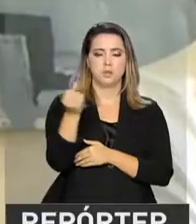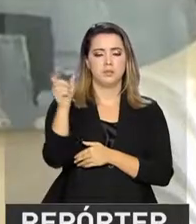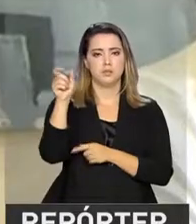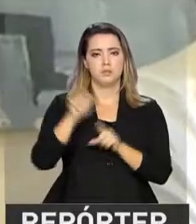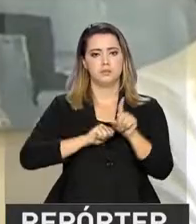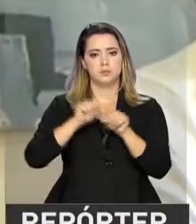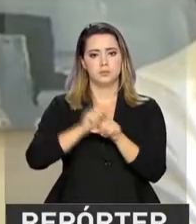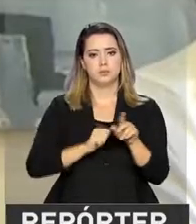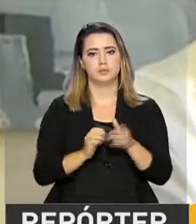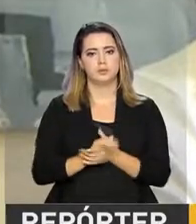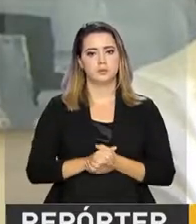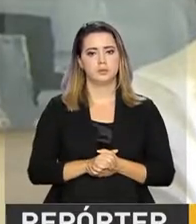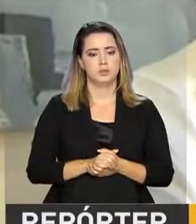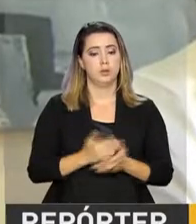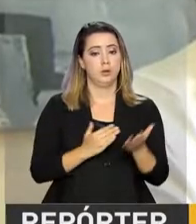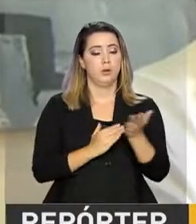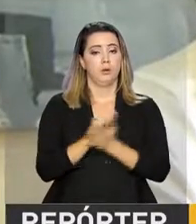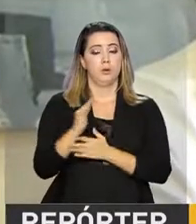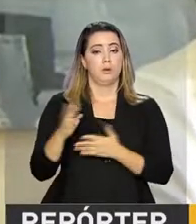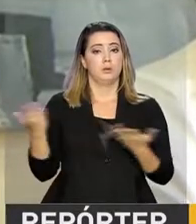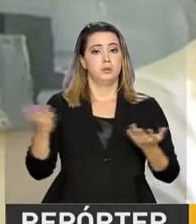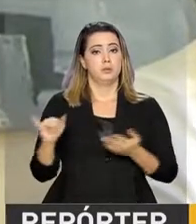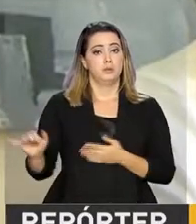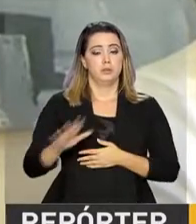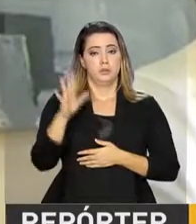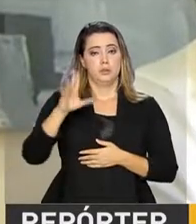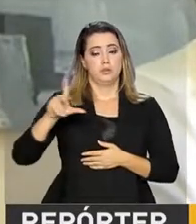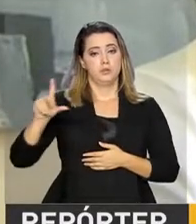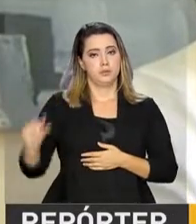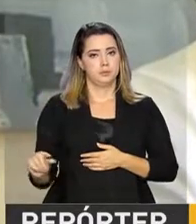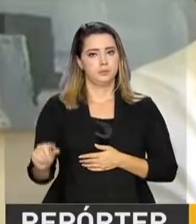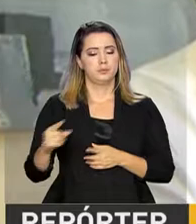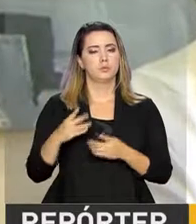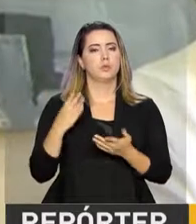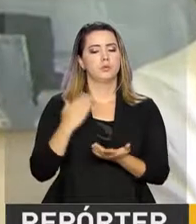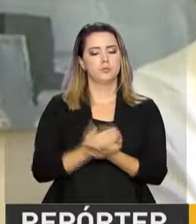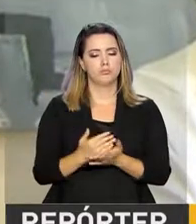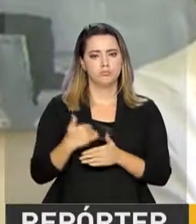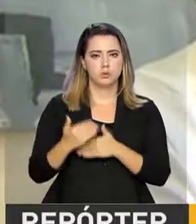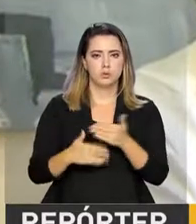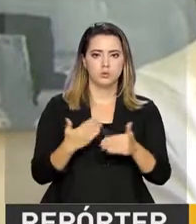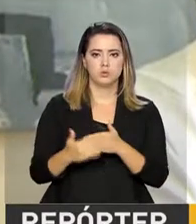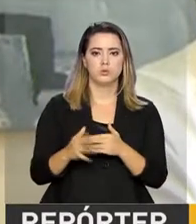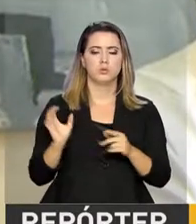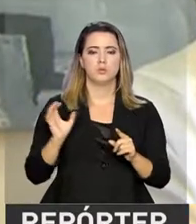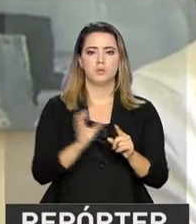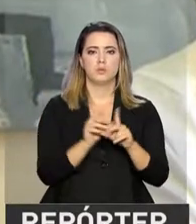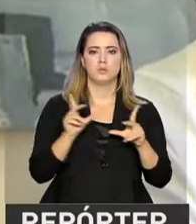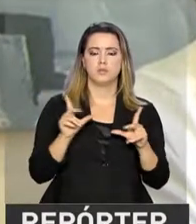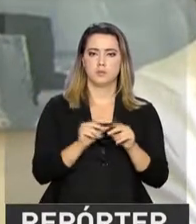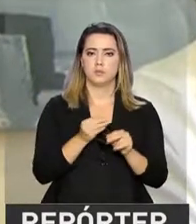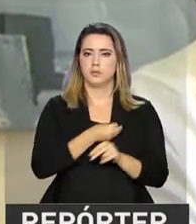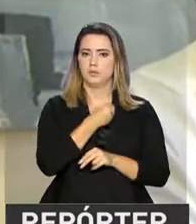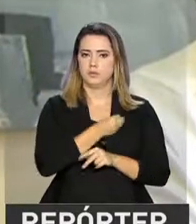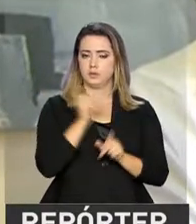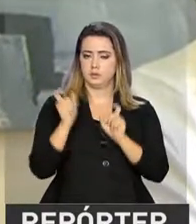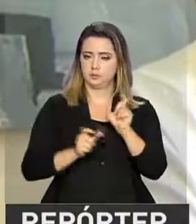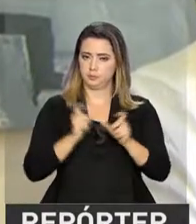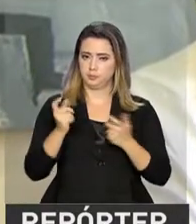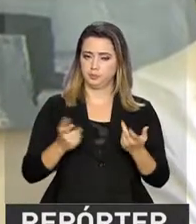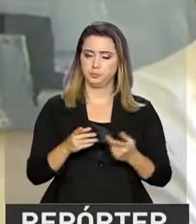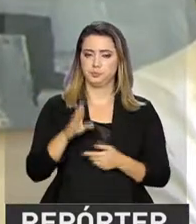Não muda a situação que nós vivemos de inflação. Ela continua baixa, continua pressionando menos o custo de vida do brasileiro,